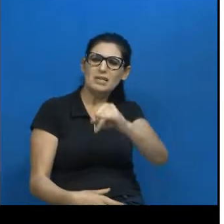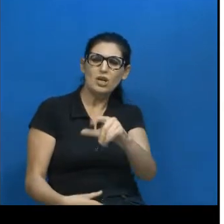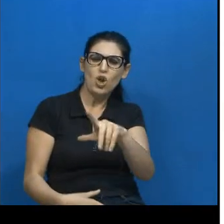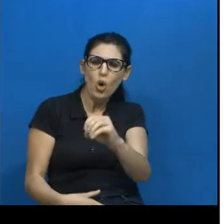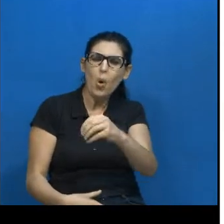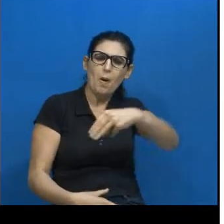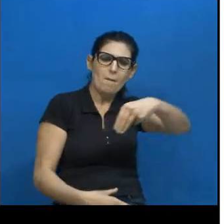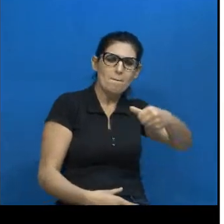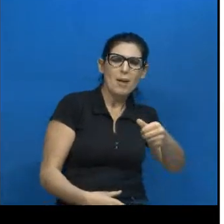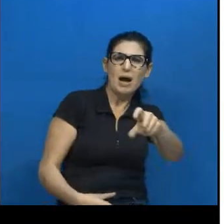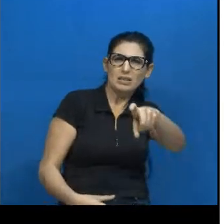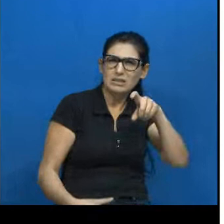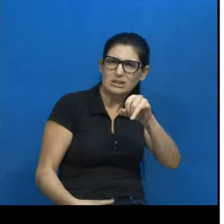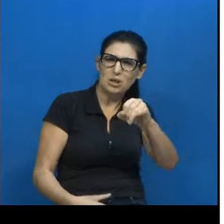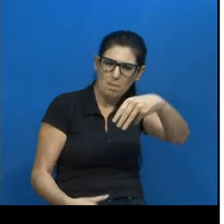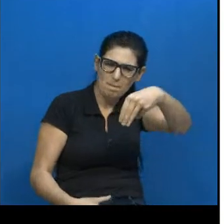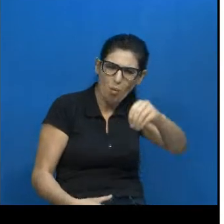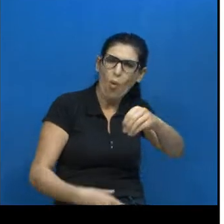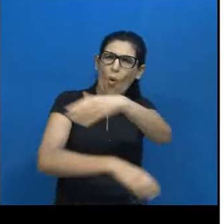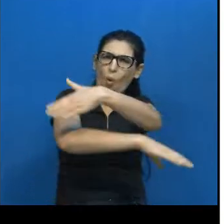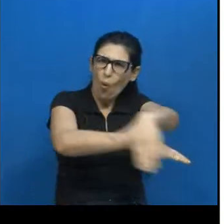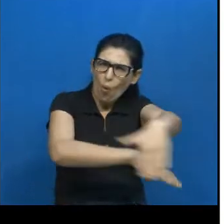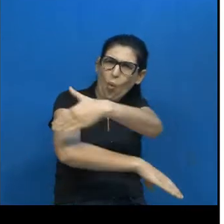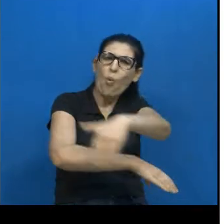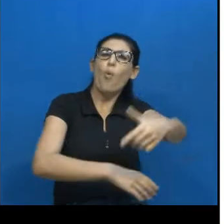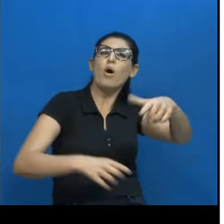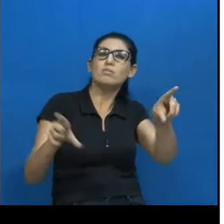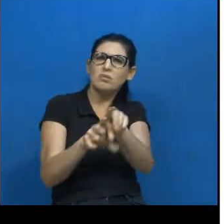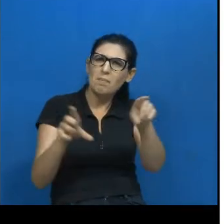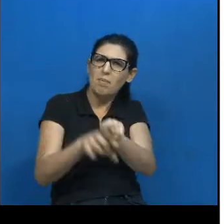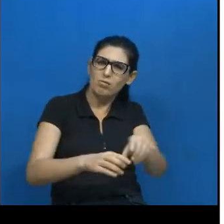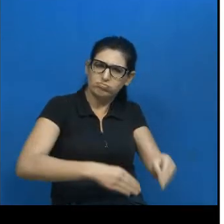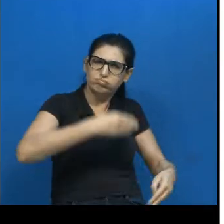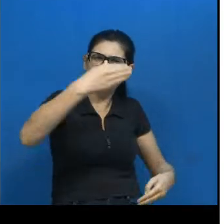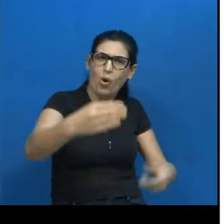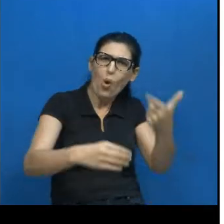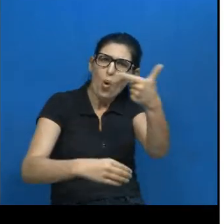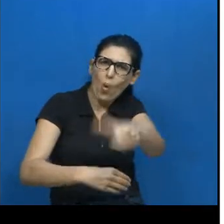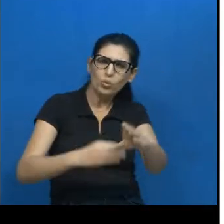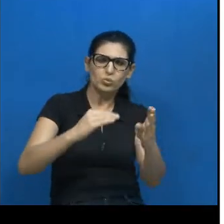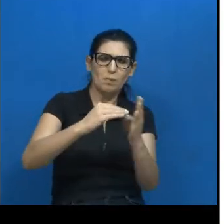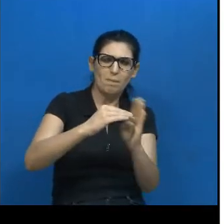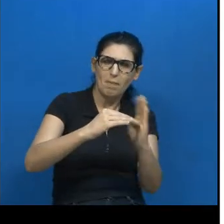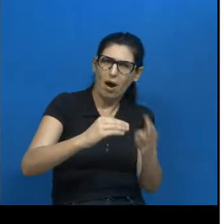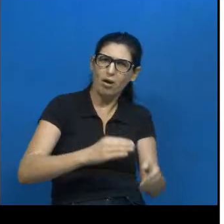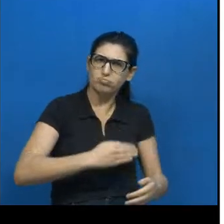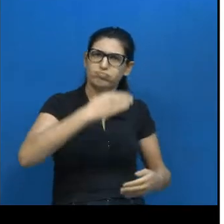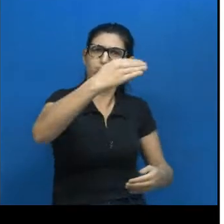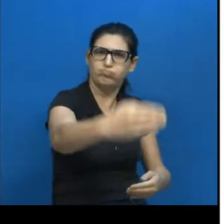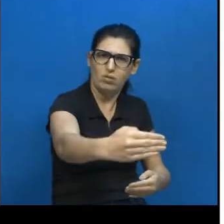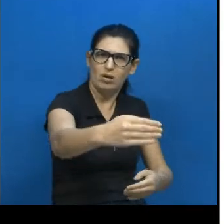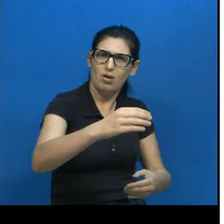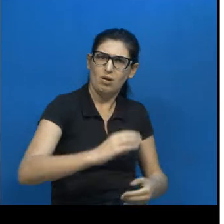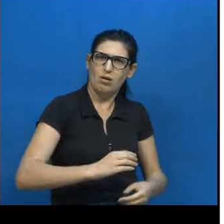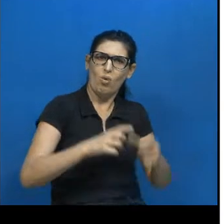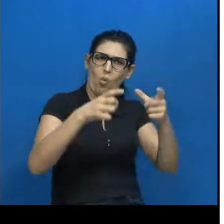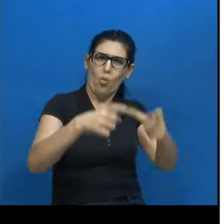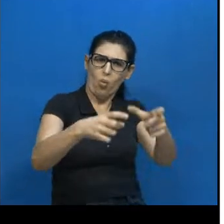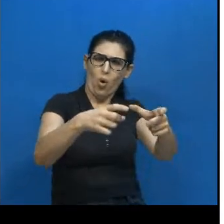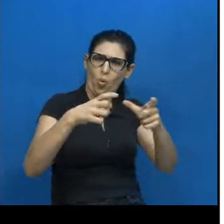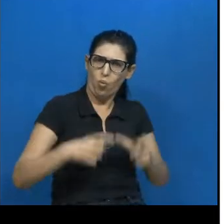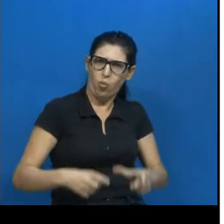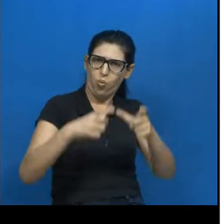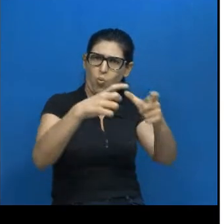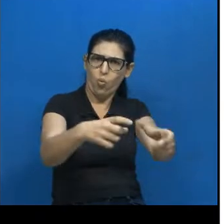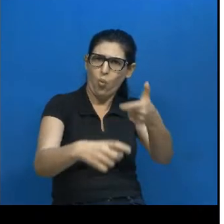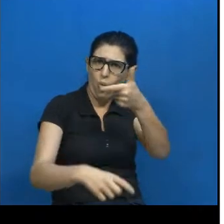tem um desenvolvimento que teve no município que tem uma necessidade de passageiro lá. E os passageiros eles estão querendo ir para lá. Então,